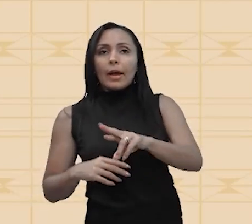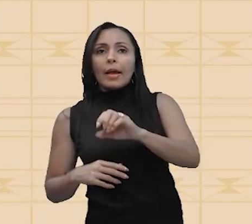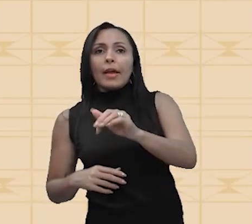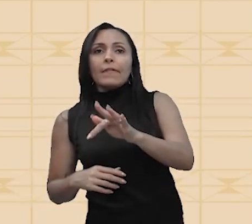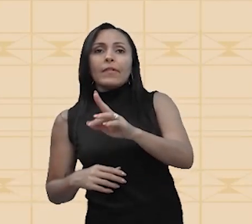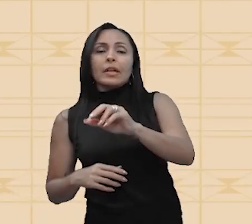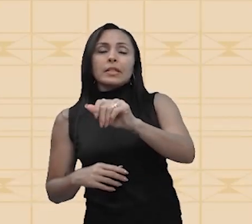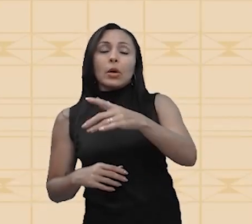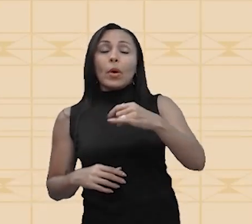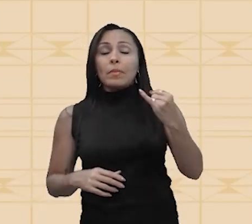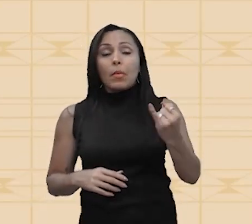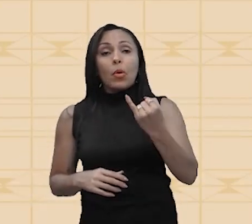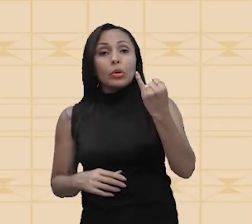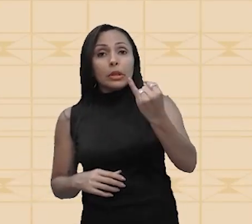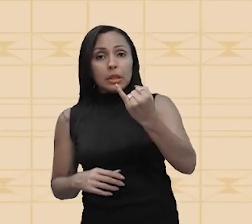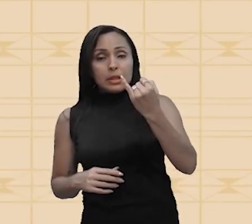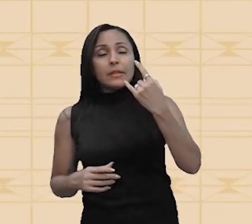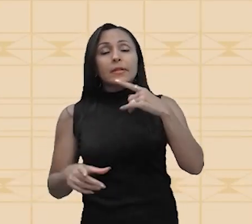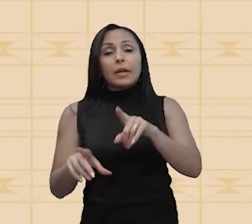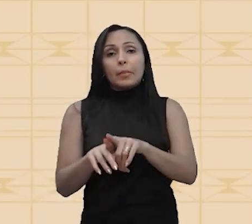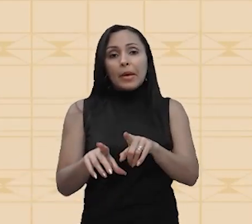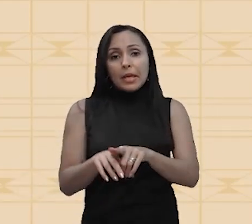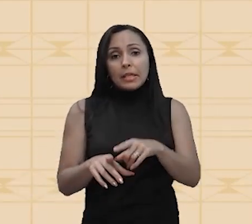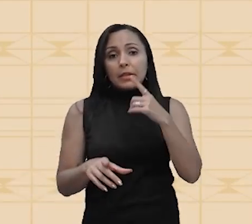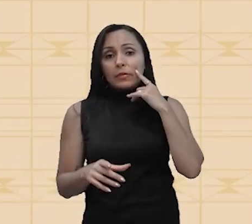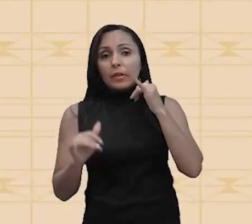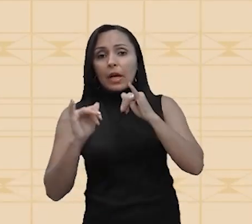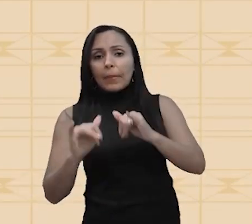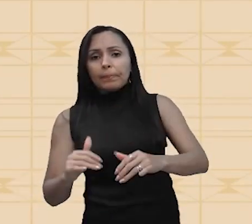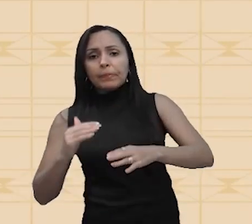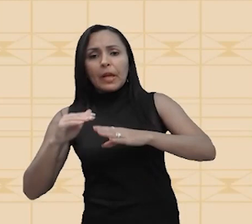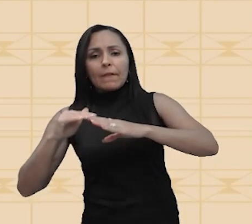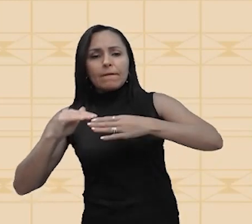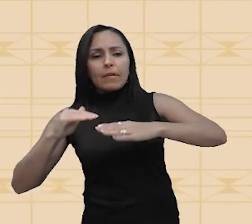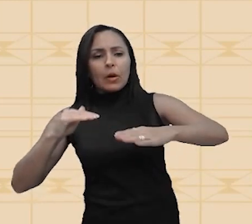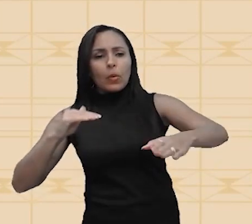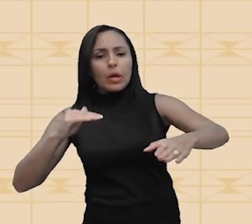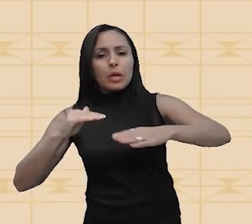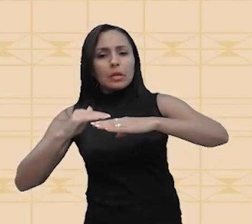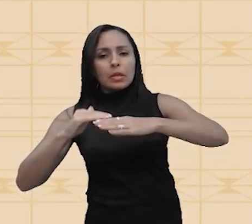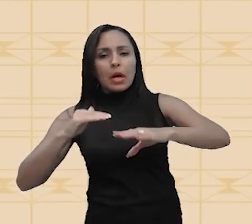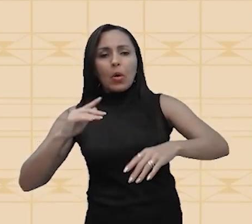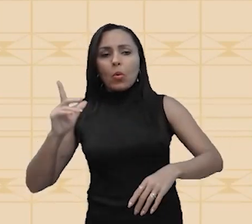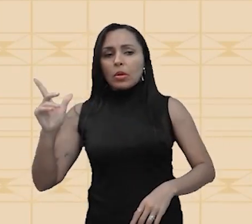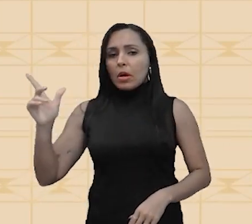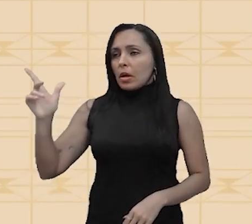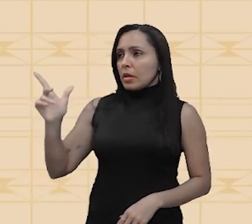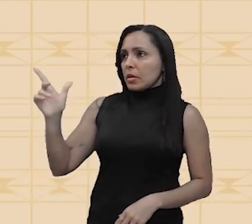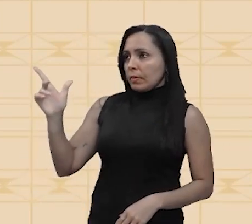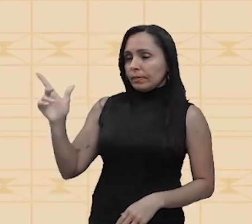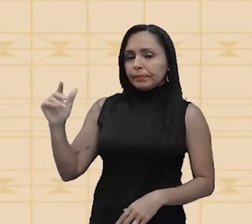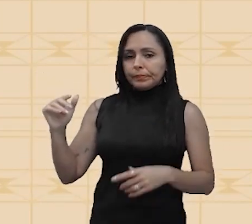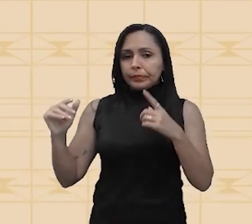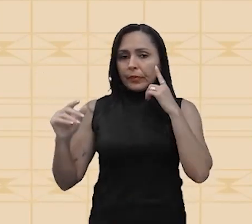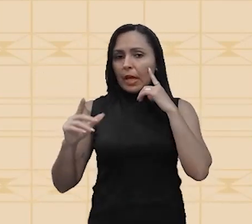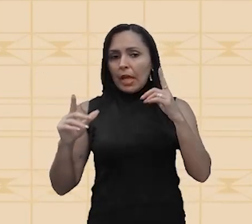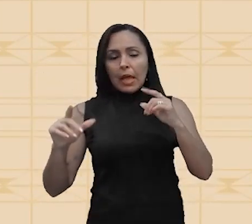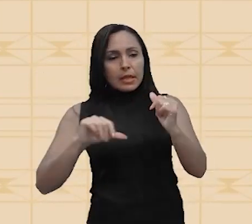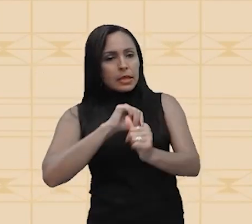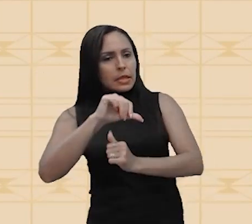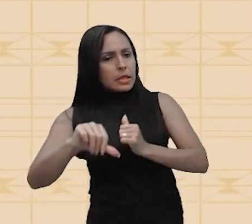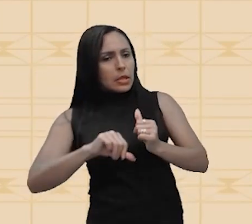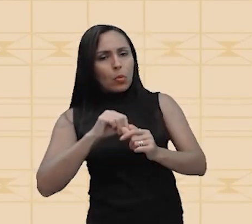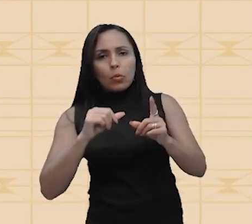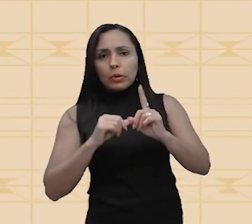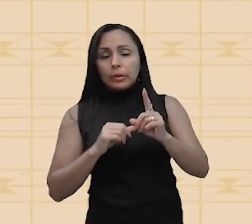importante frisar que na refração, a frequência da onda de um meio para o outro, ela não é alterada. Então, lembra